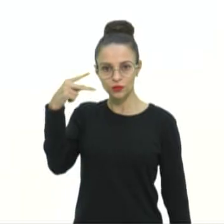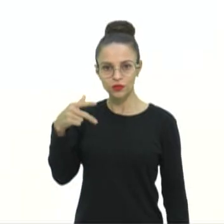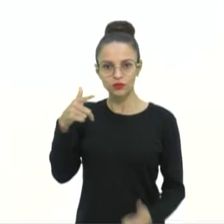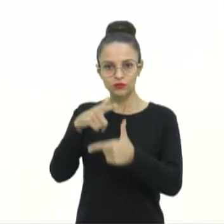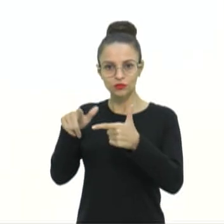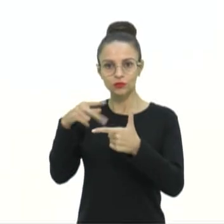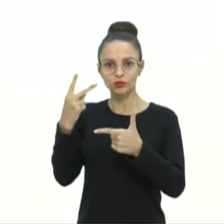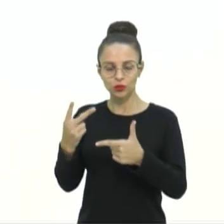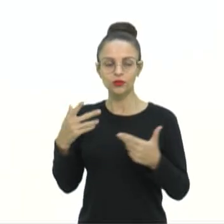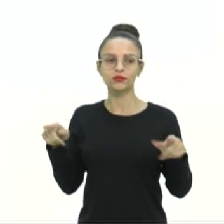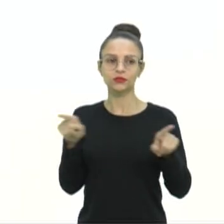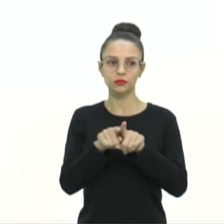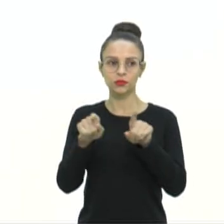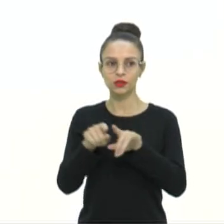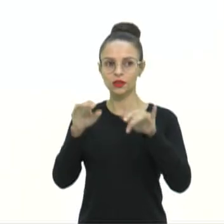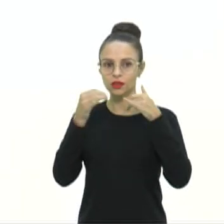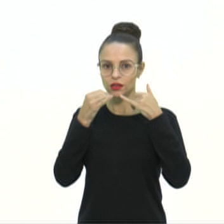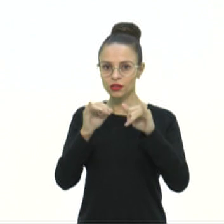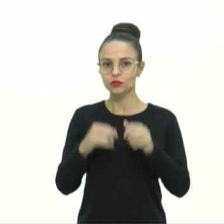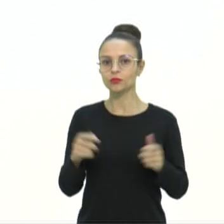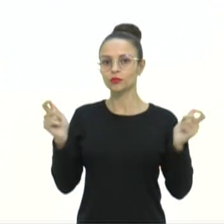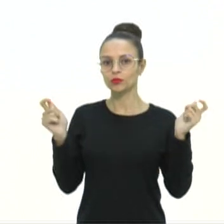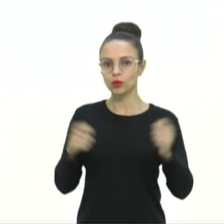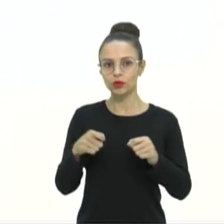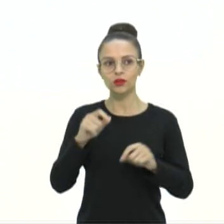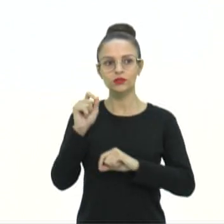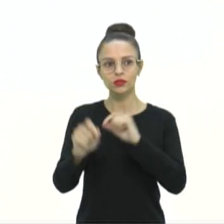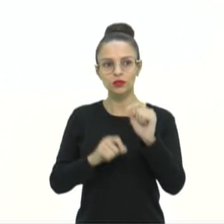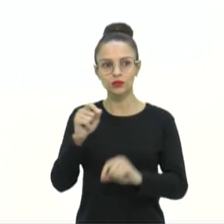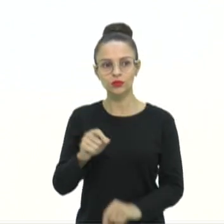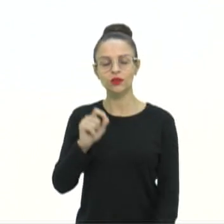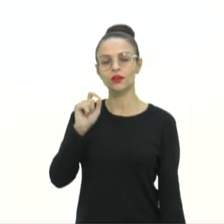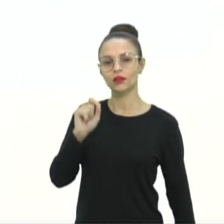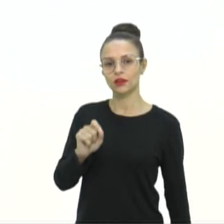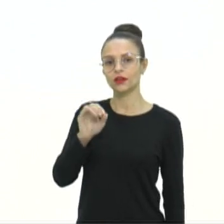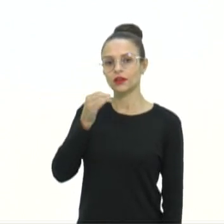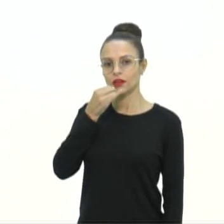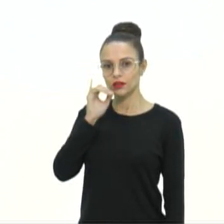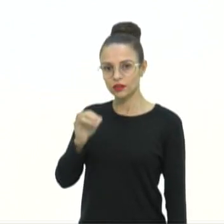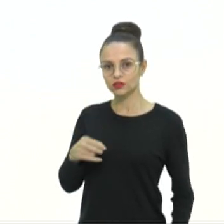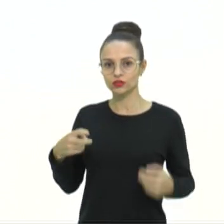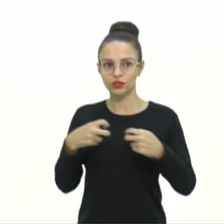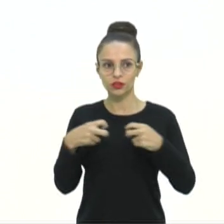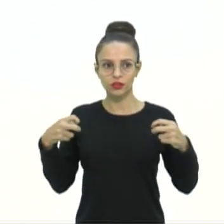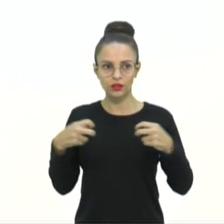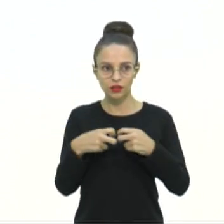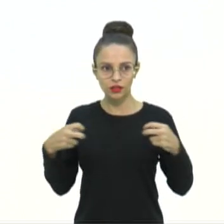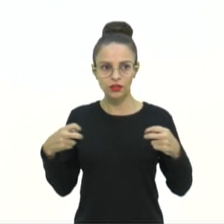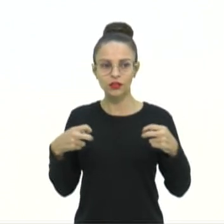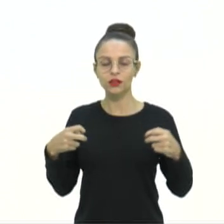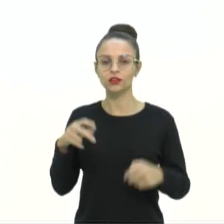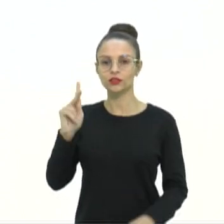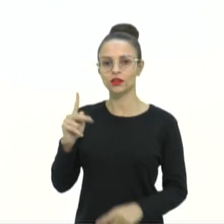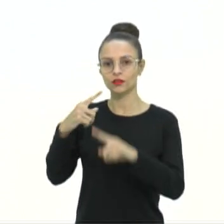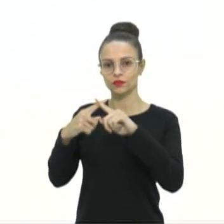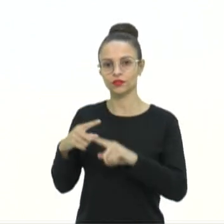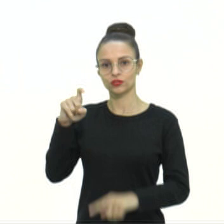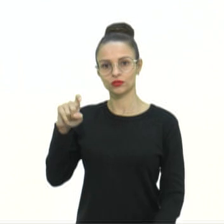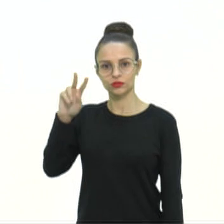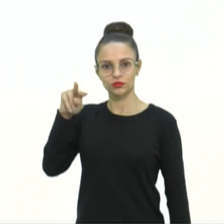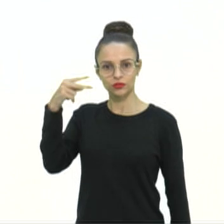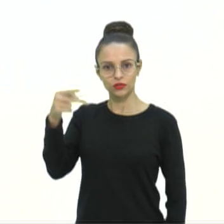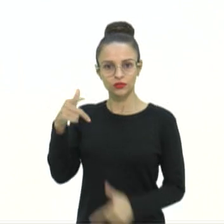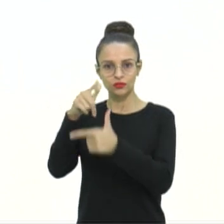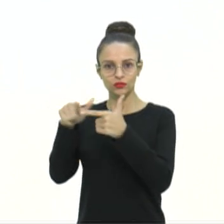sobre 2. Nós temos as energias potenciais, que representam a energia elástica, K vezes X ao quadrado